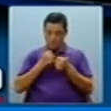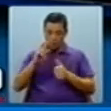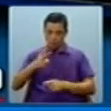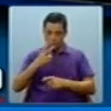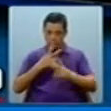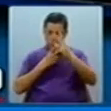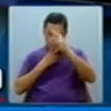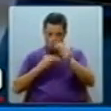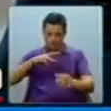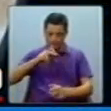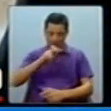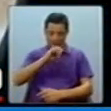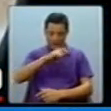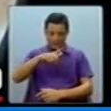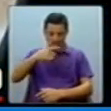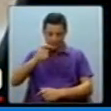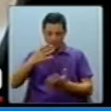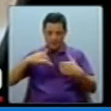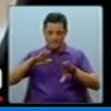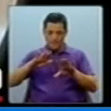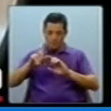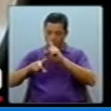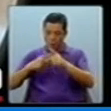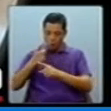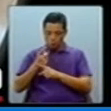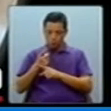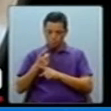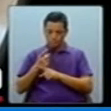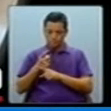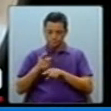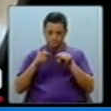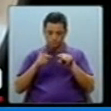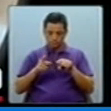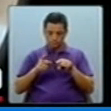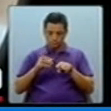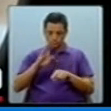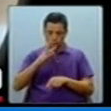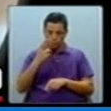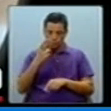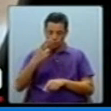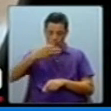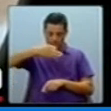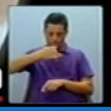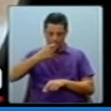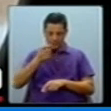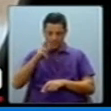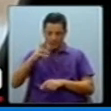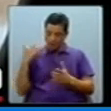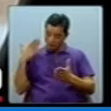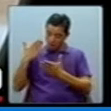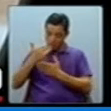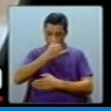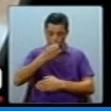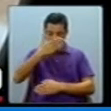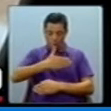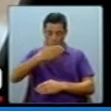Marte. E passamos rapidamente para uma outra acusação. É deste senhor, Júpiter. Ora, desde 2011 que